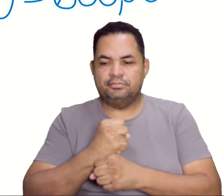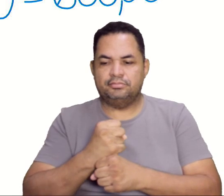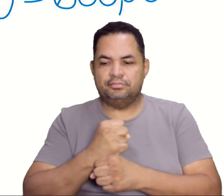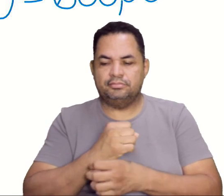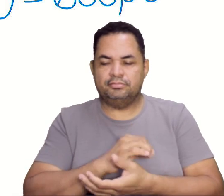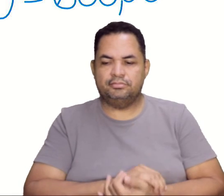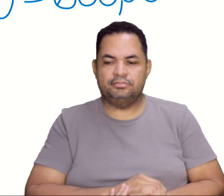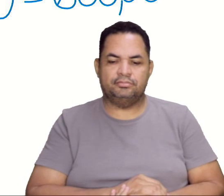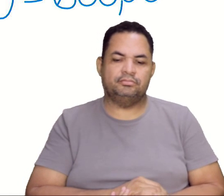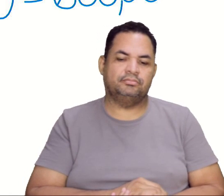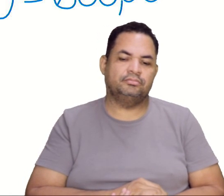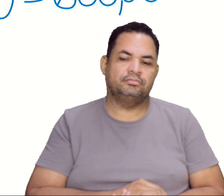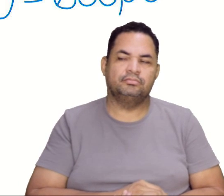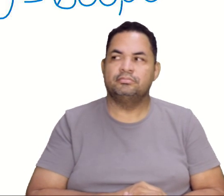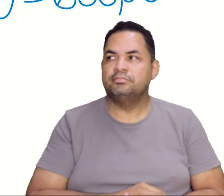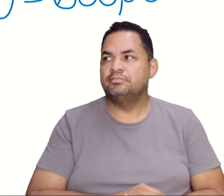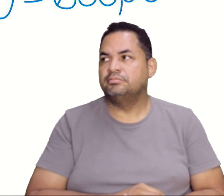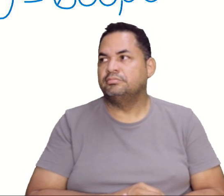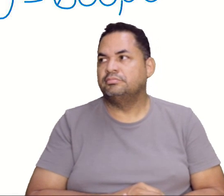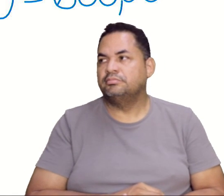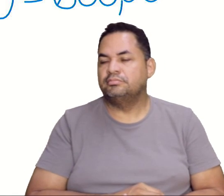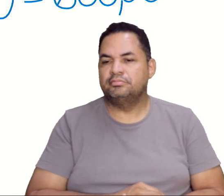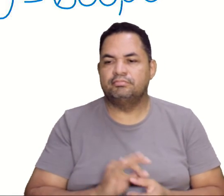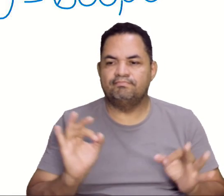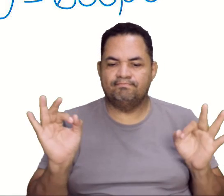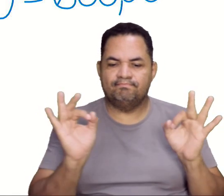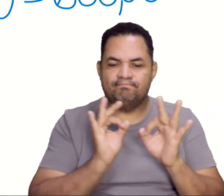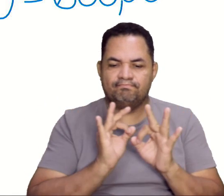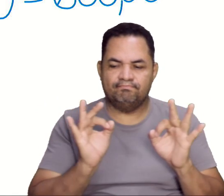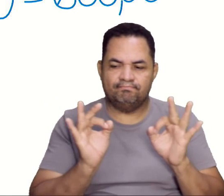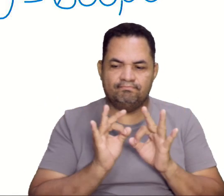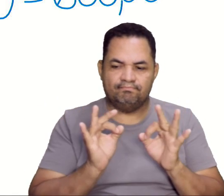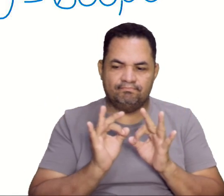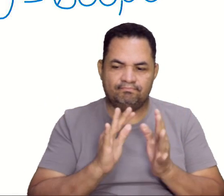anos perfeito perfeito